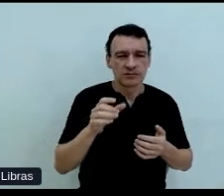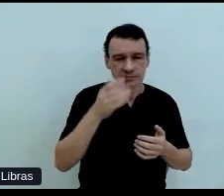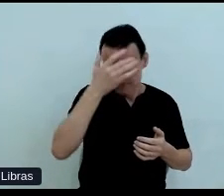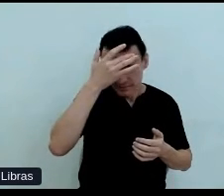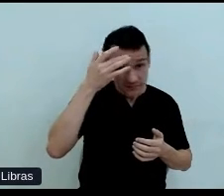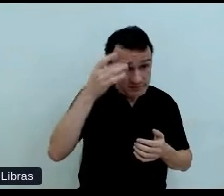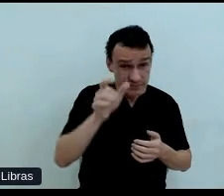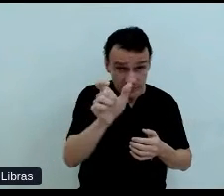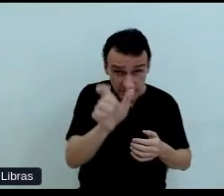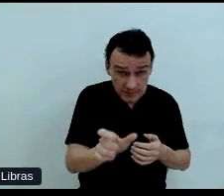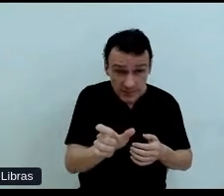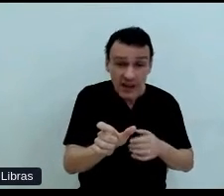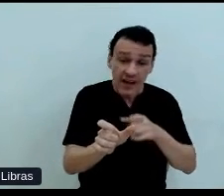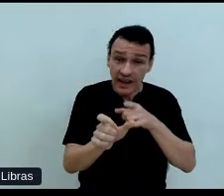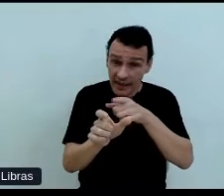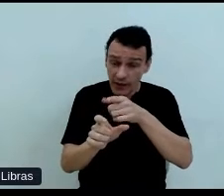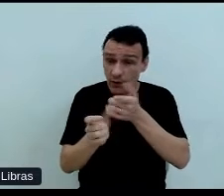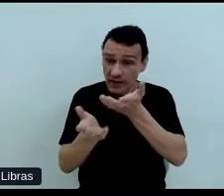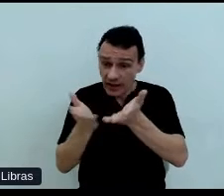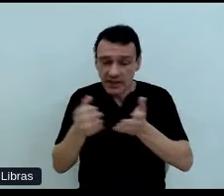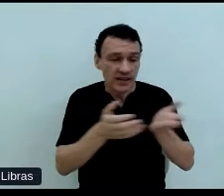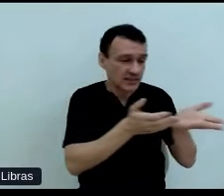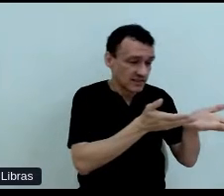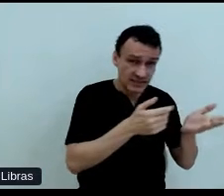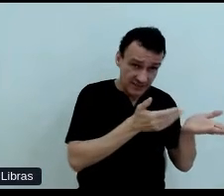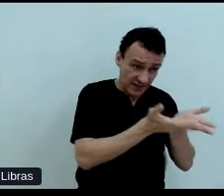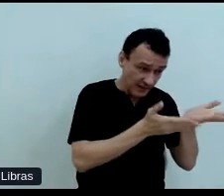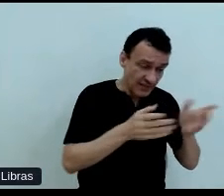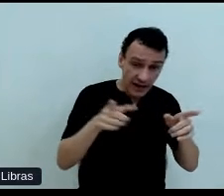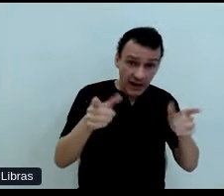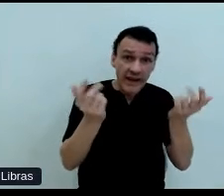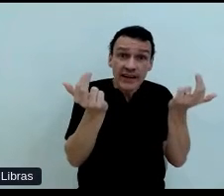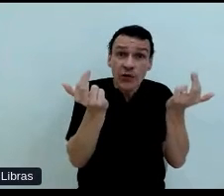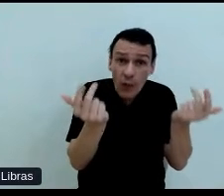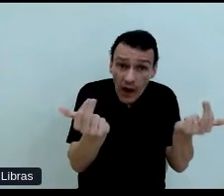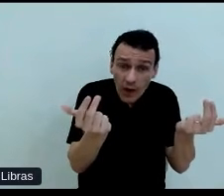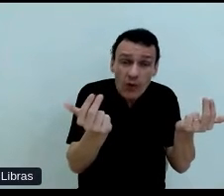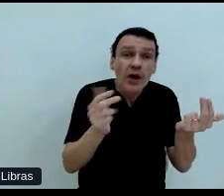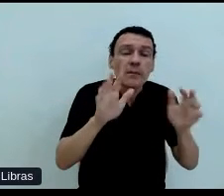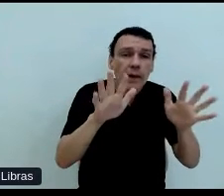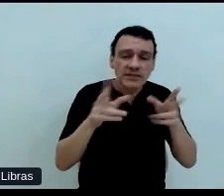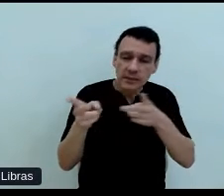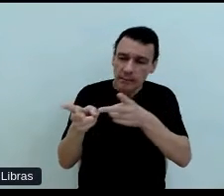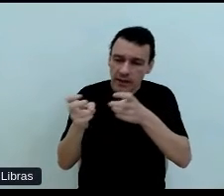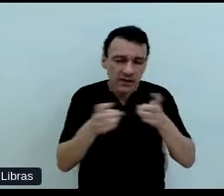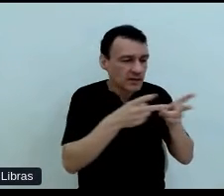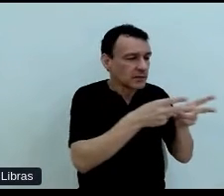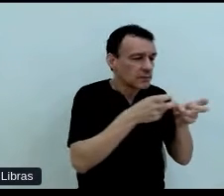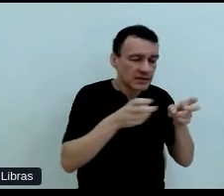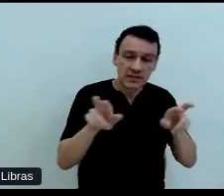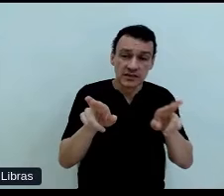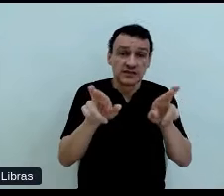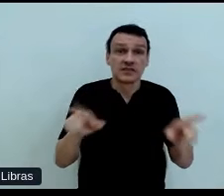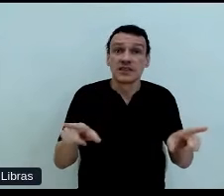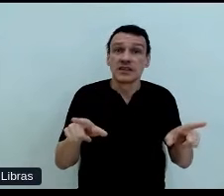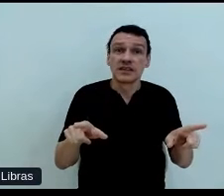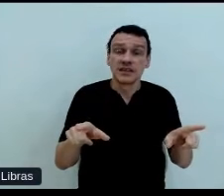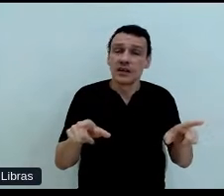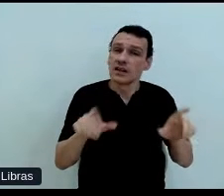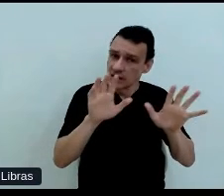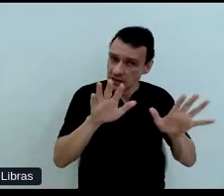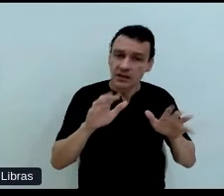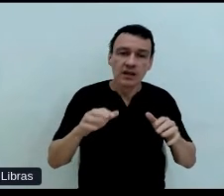maneira igual, e não dando a ela, tratando os desiguais de